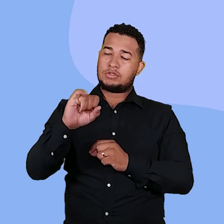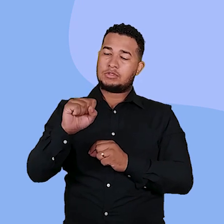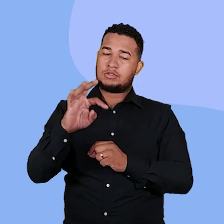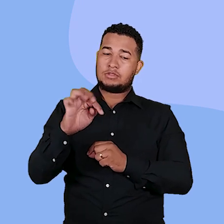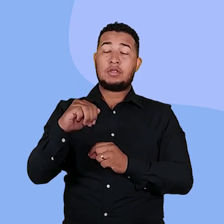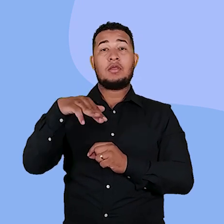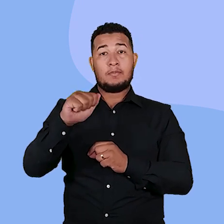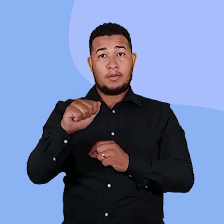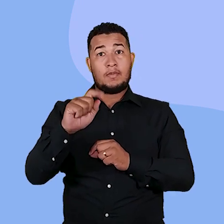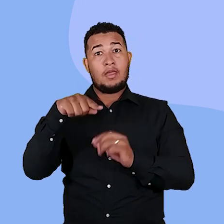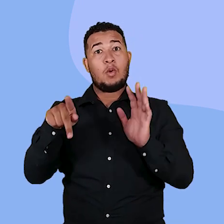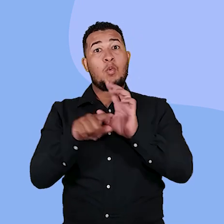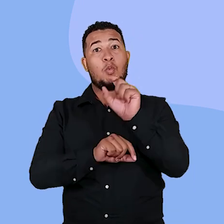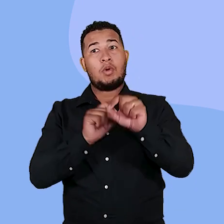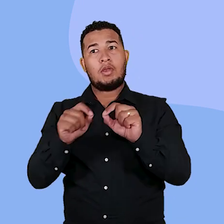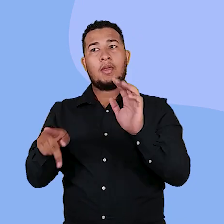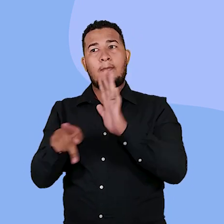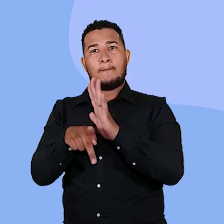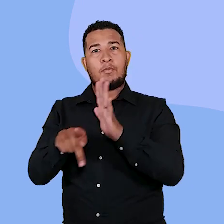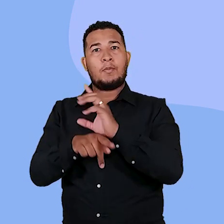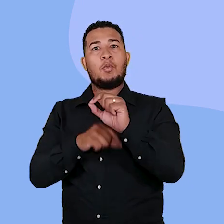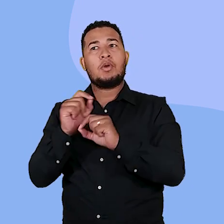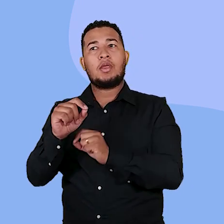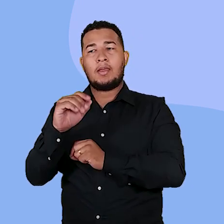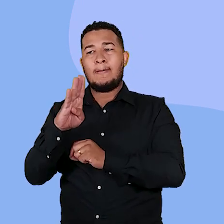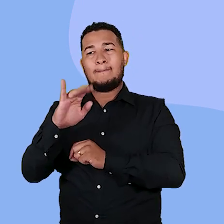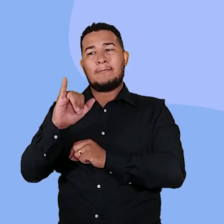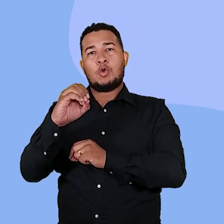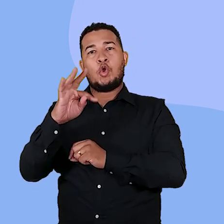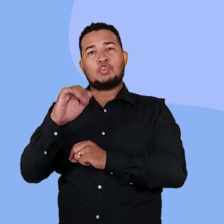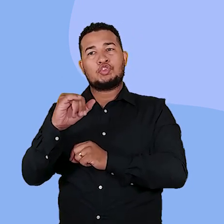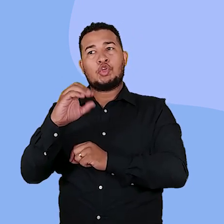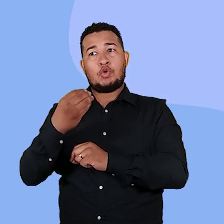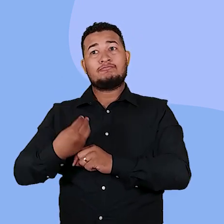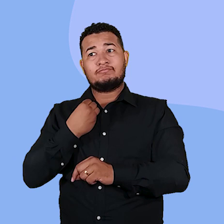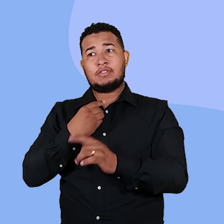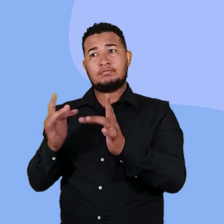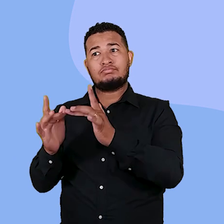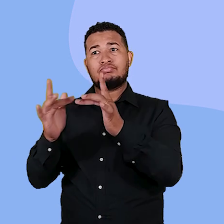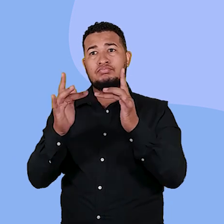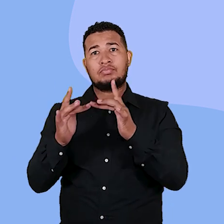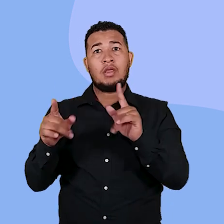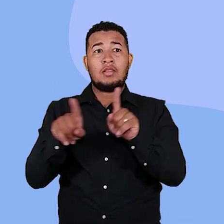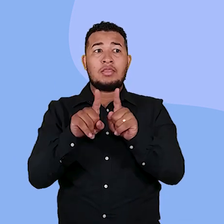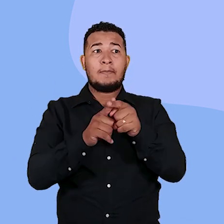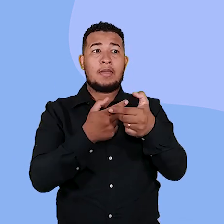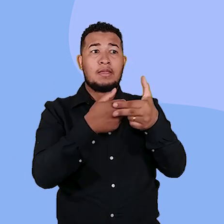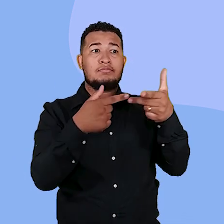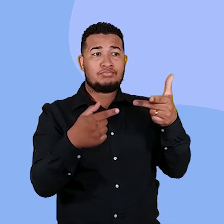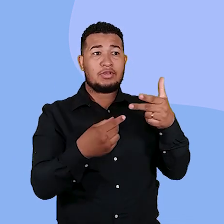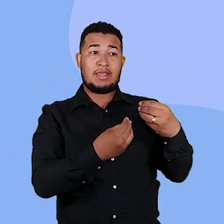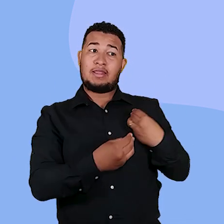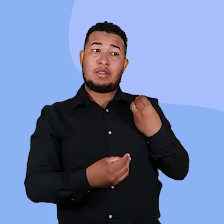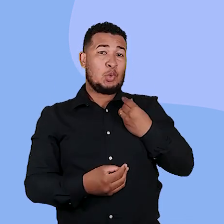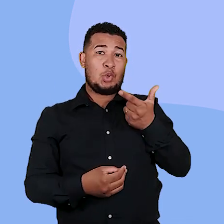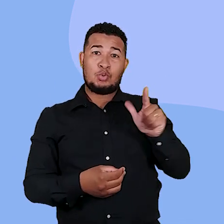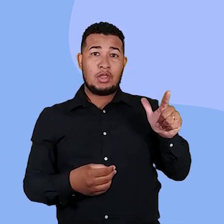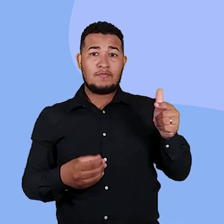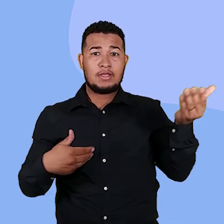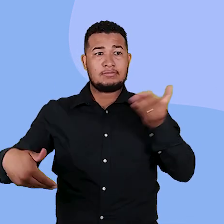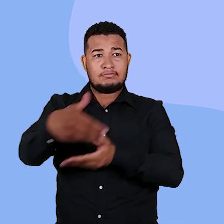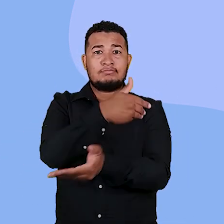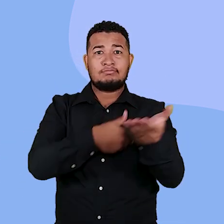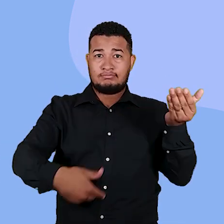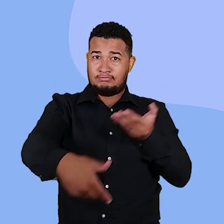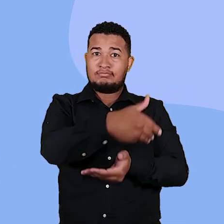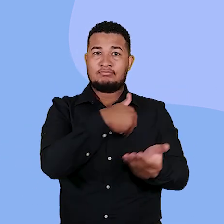ecossistema é formado pela interação dos seres vivos biótico, que é abiótico, né? E componentes não vivos, que a gente chama